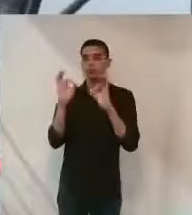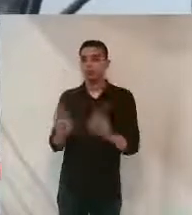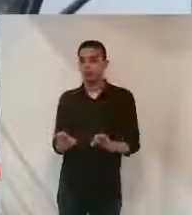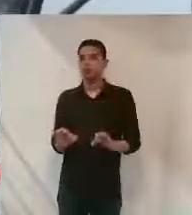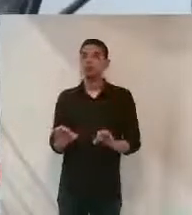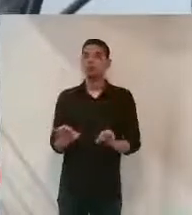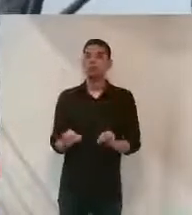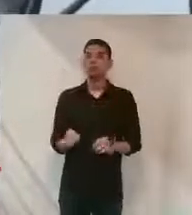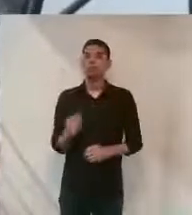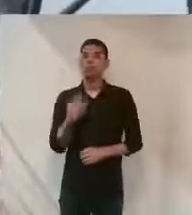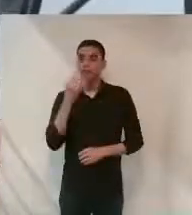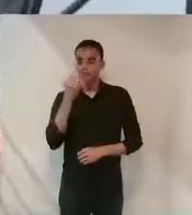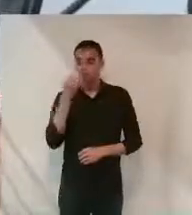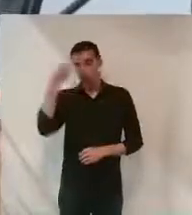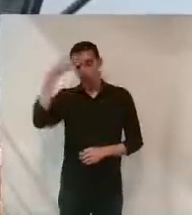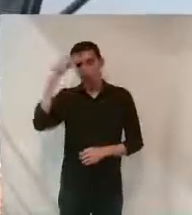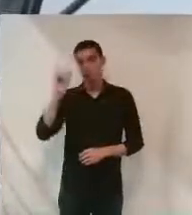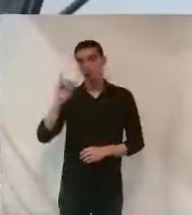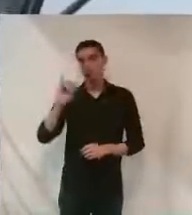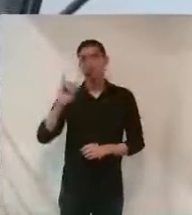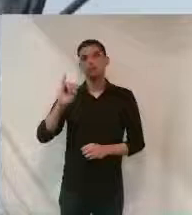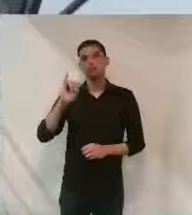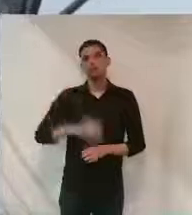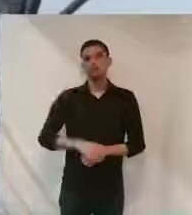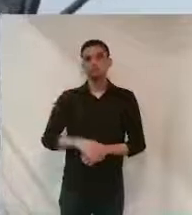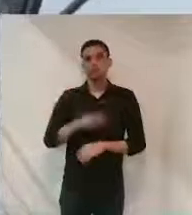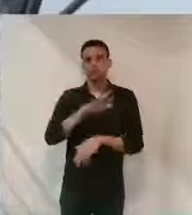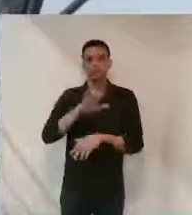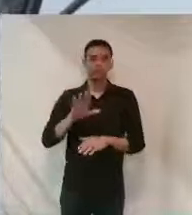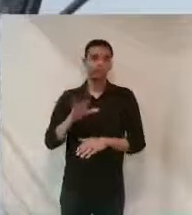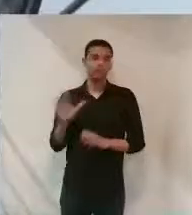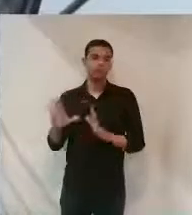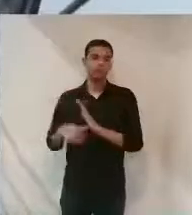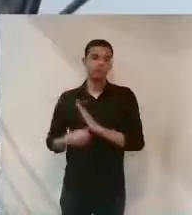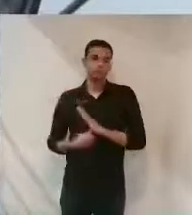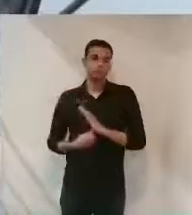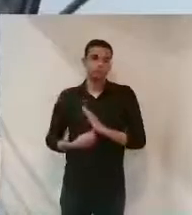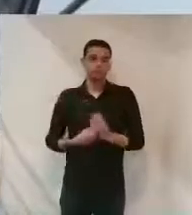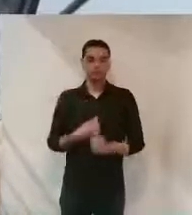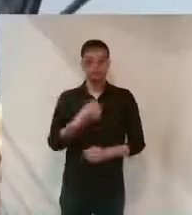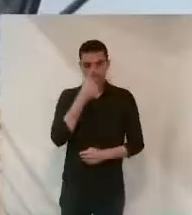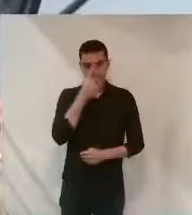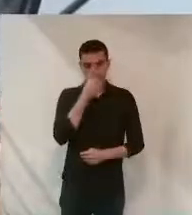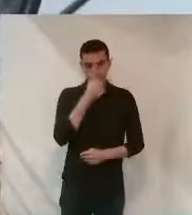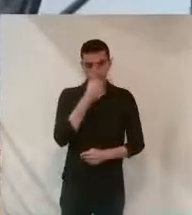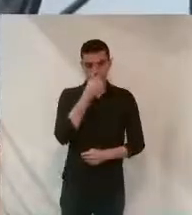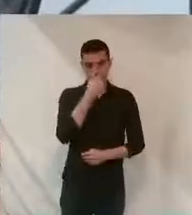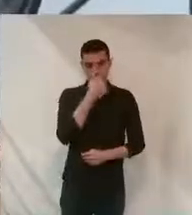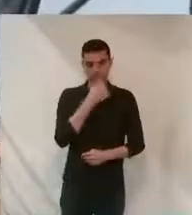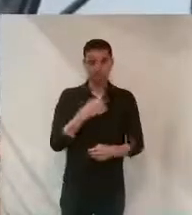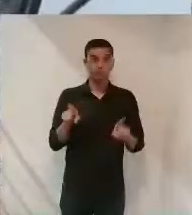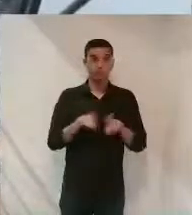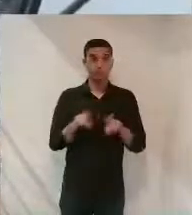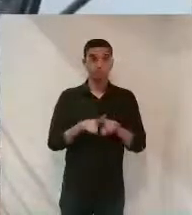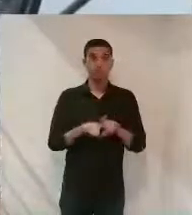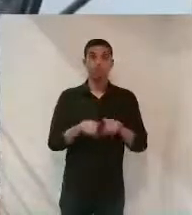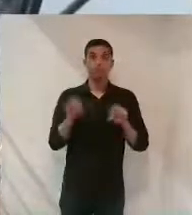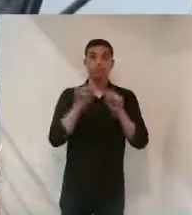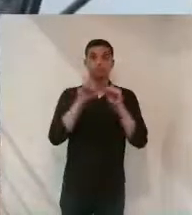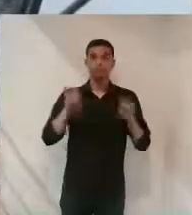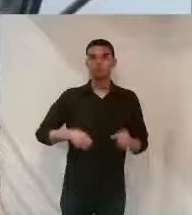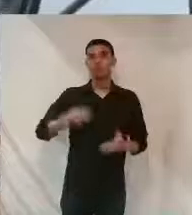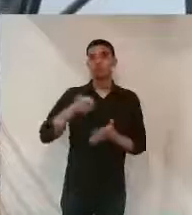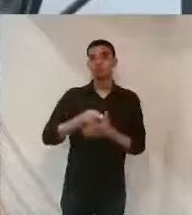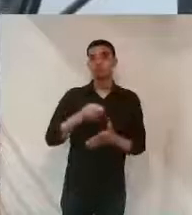apresentaram eventualmente a mesma nota fiscal. E, além disso, os sistemas eles são obrigados a contratar